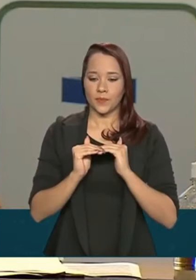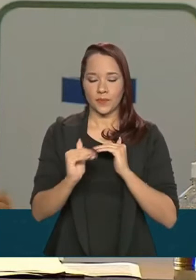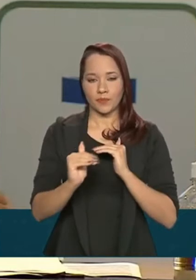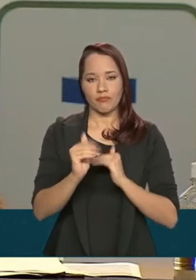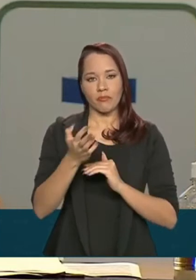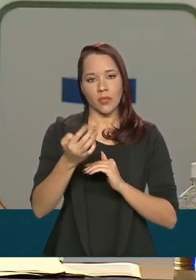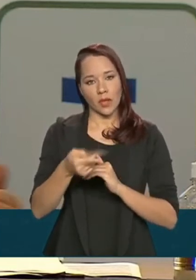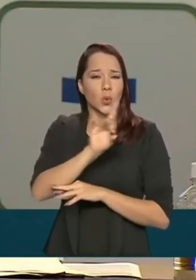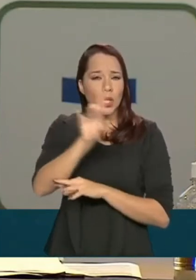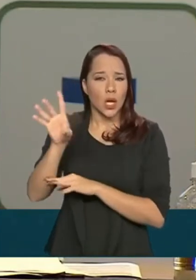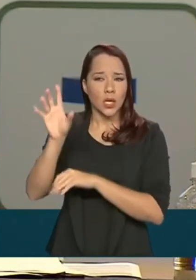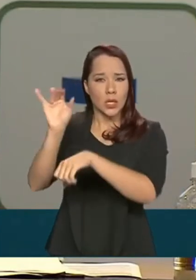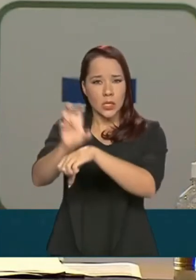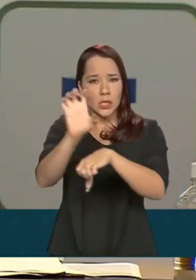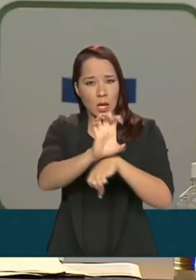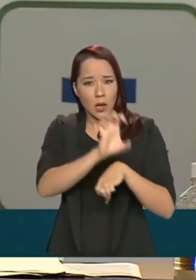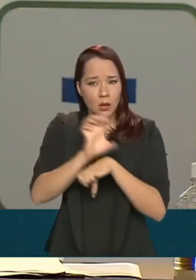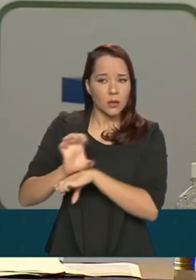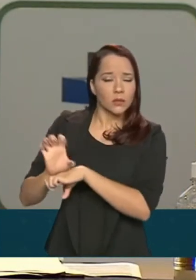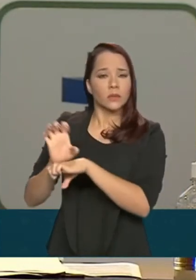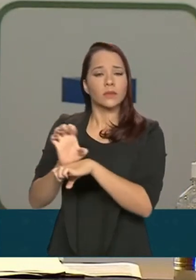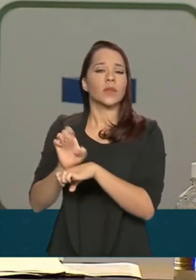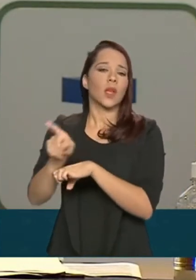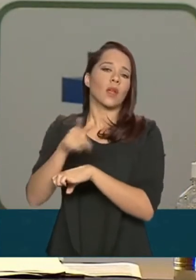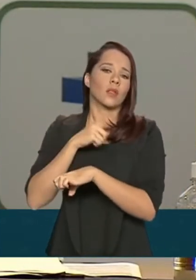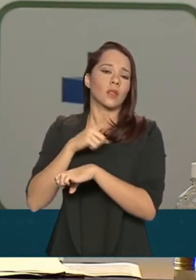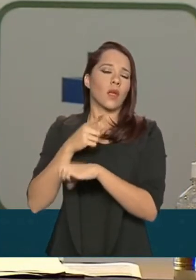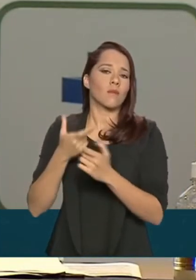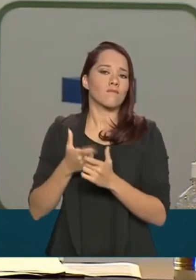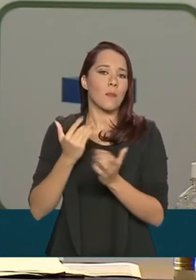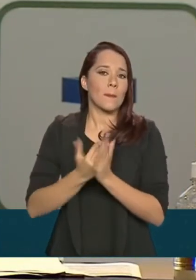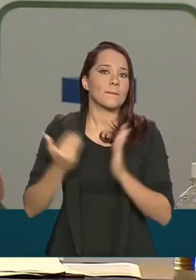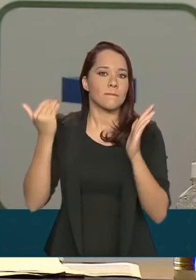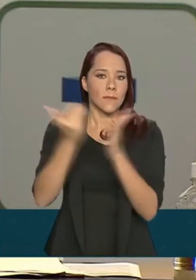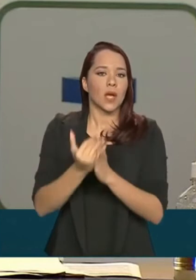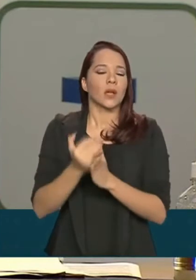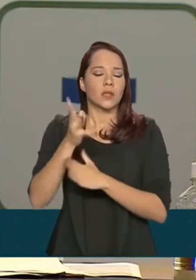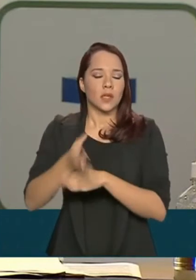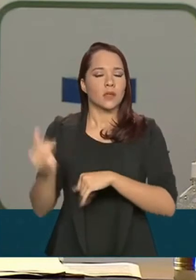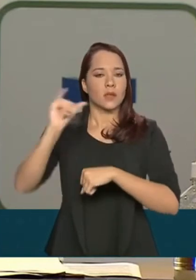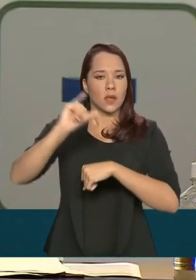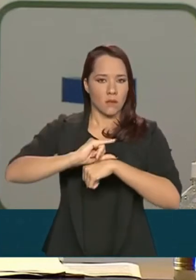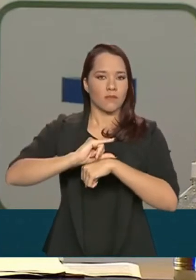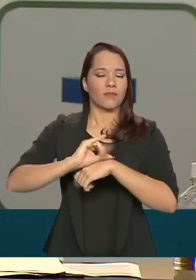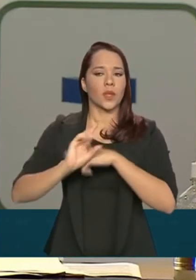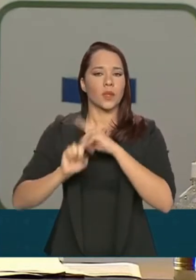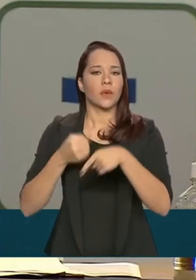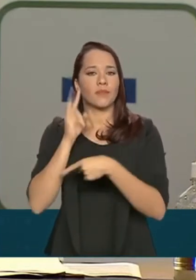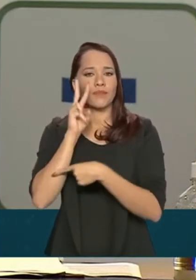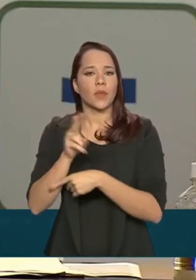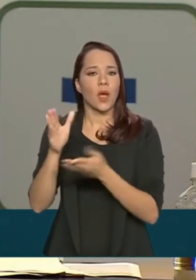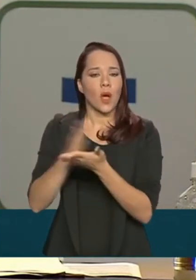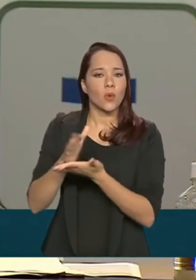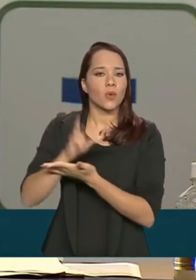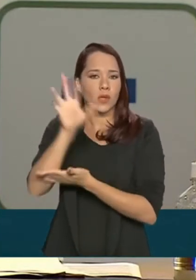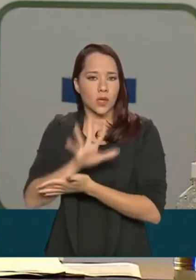estatístico, a gente diz que a gente verifica que tem uma densidade muito grande nas capitais e verificando em algumas